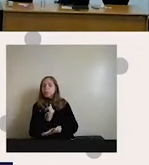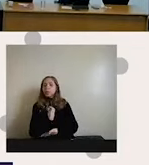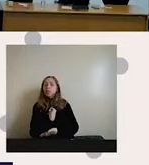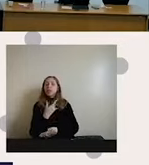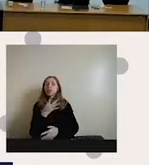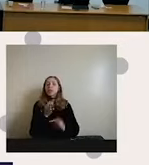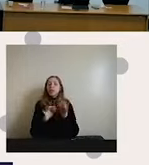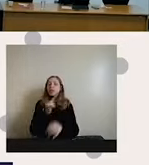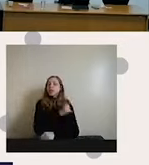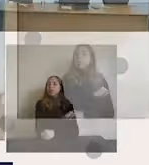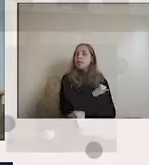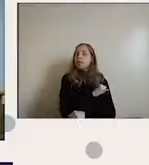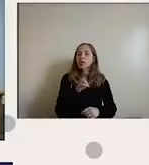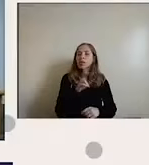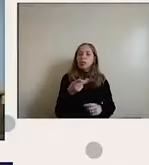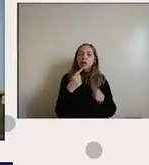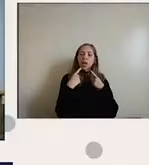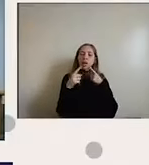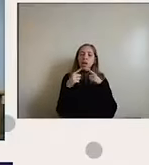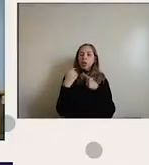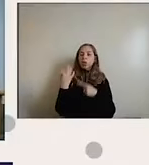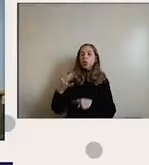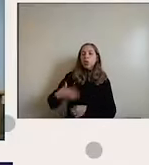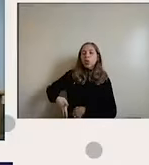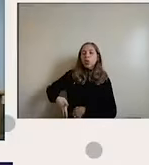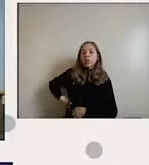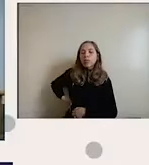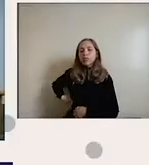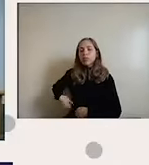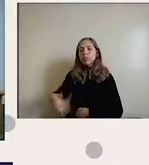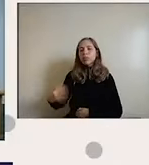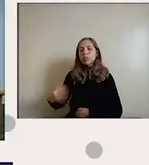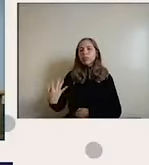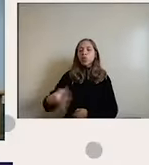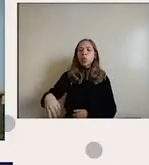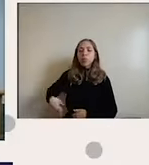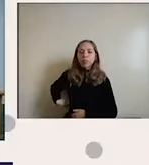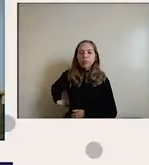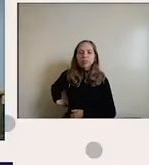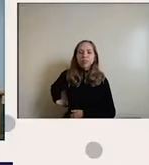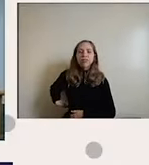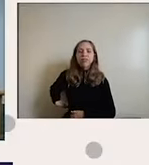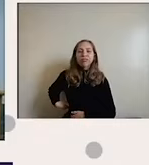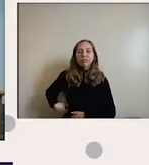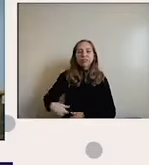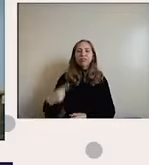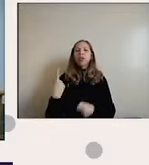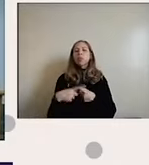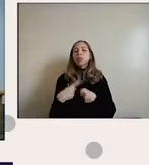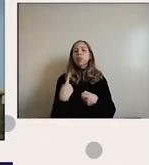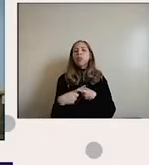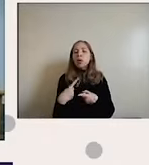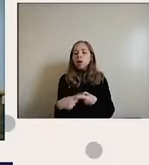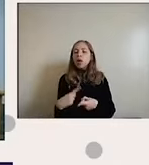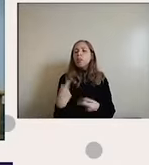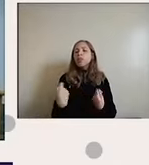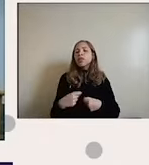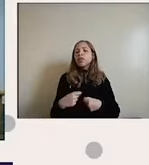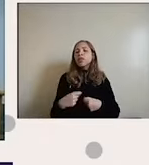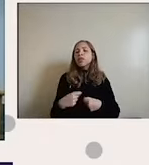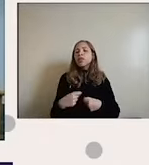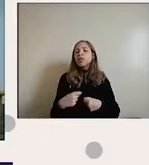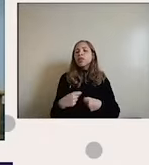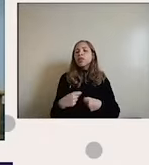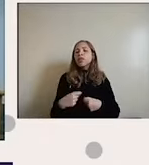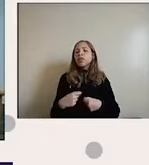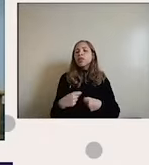muito de dor lombar, né? E eu disse a ela, falei, bom, deve ser porque elas precisam fazer muito esforço para carregar os pacientes, etc., né?